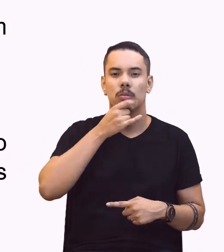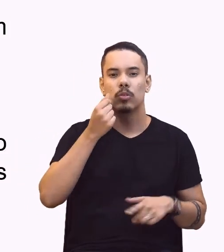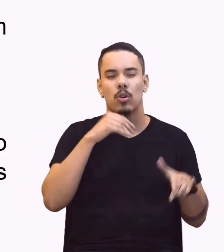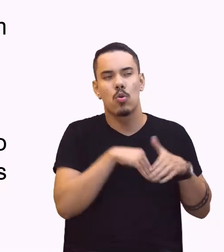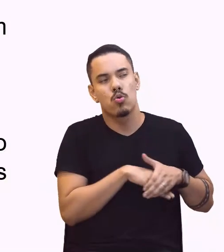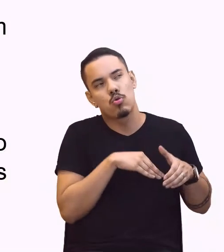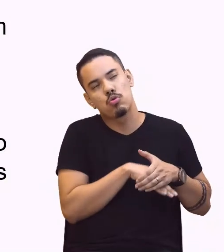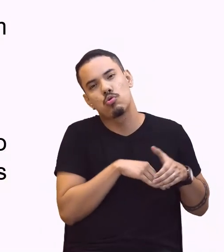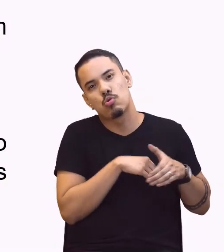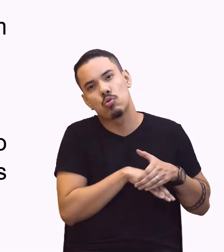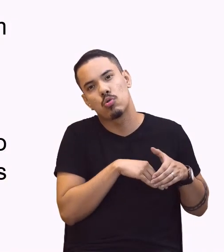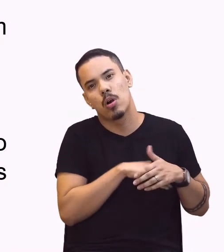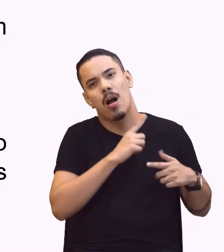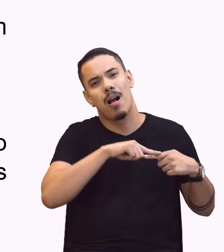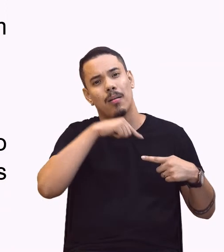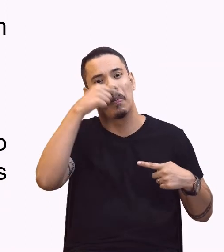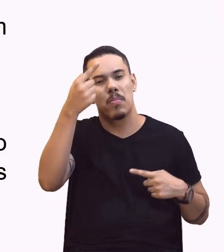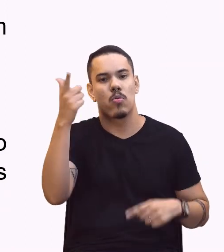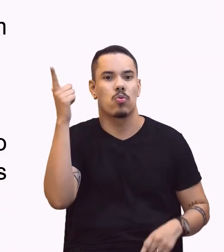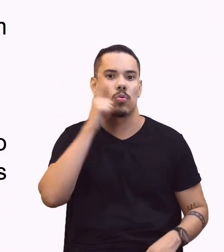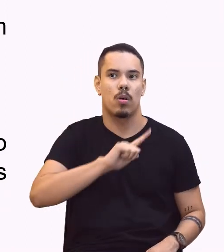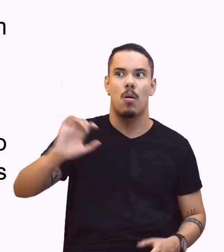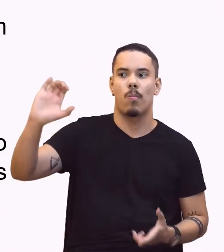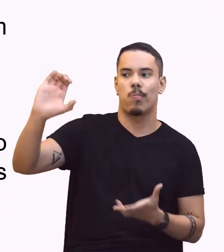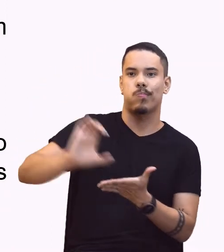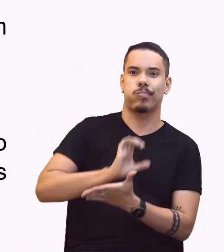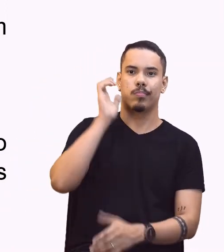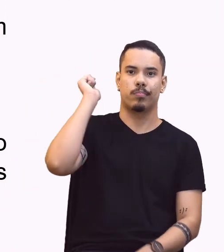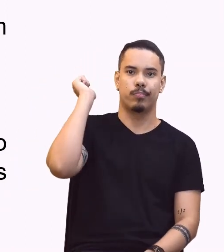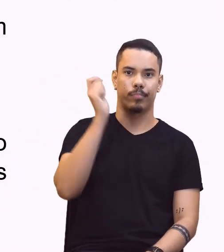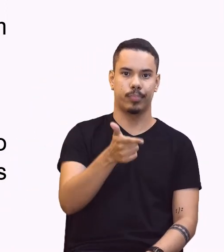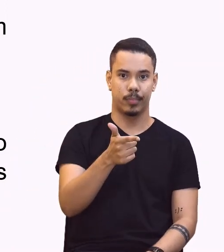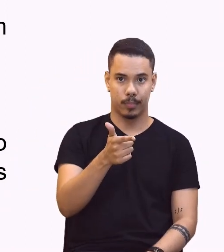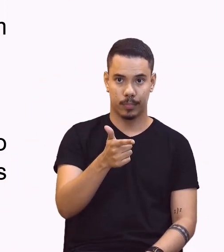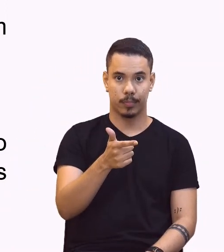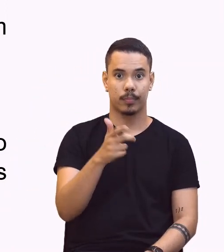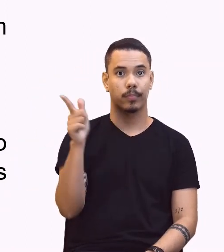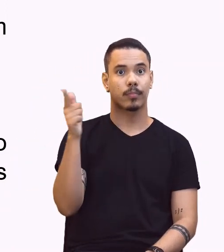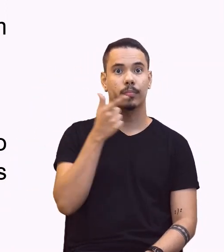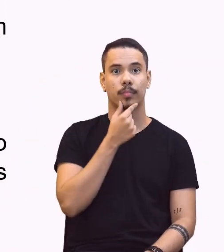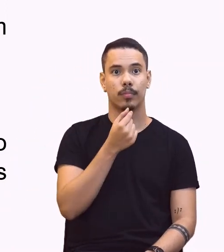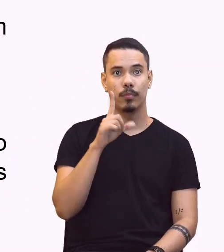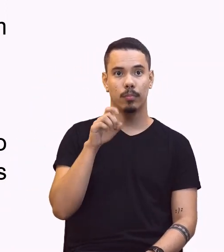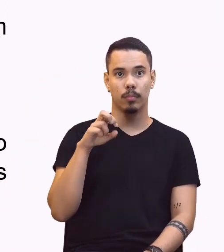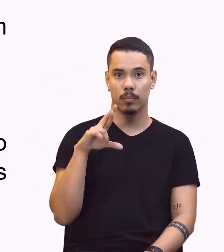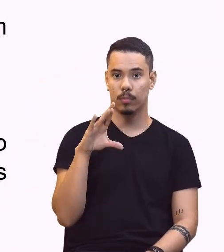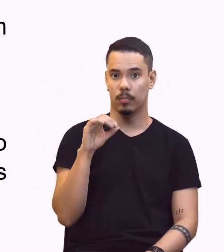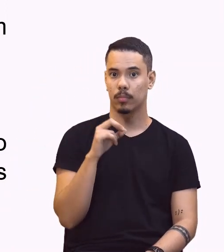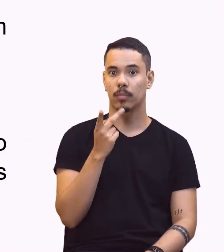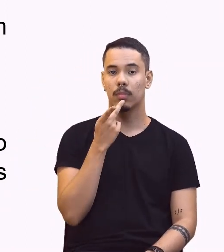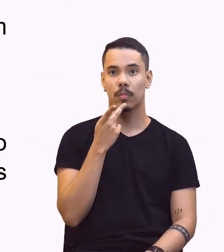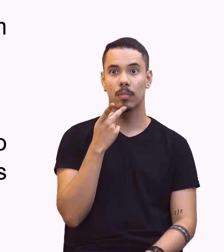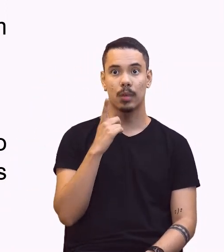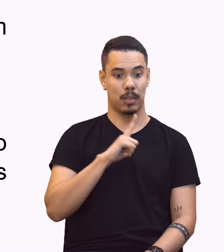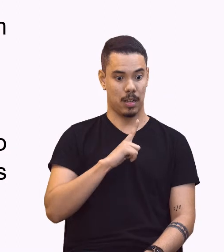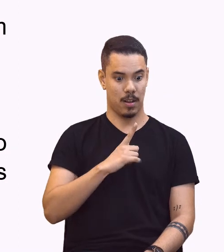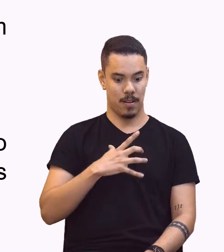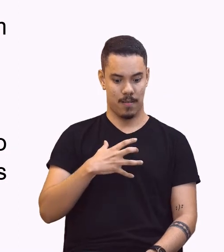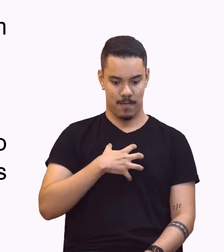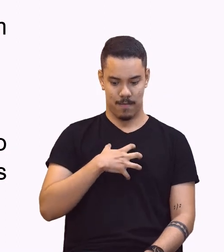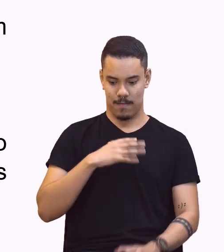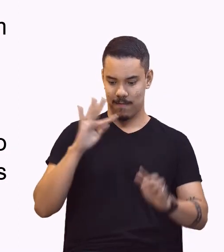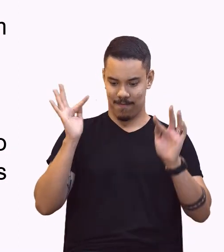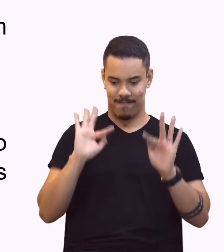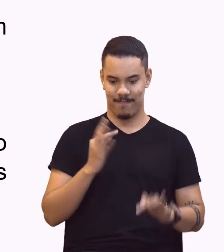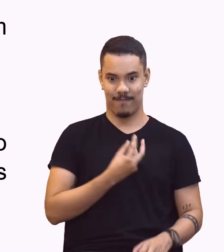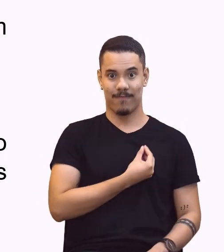em minha vida. E Demócrito, por sua vez, dizia que para termos uma vida feliz, é bastante